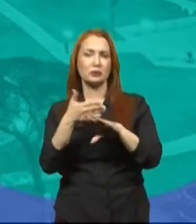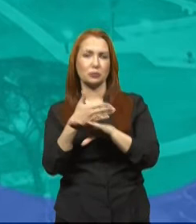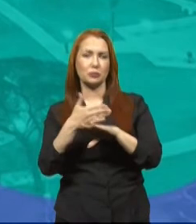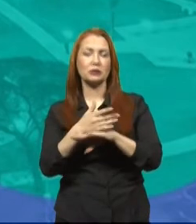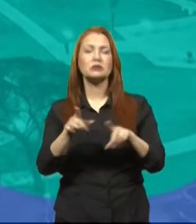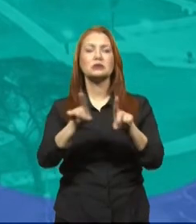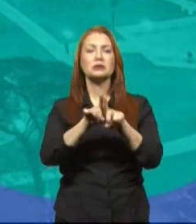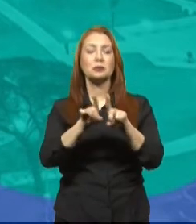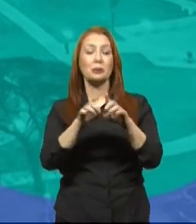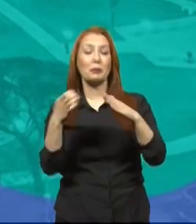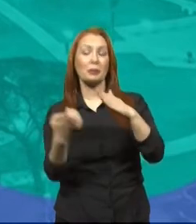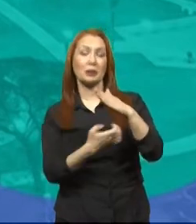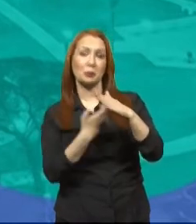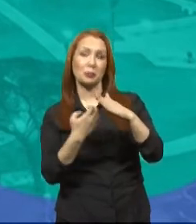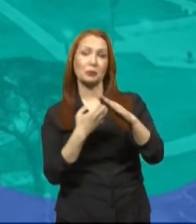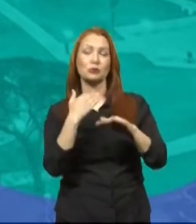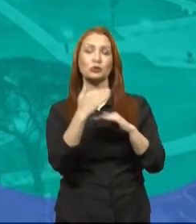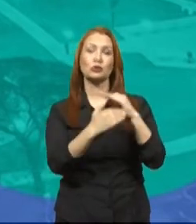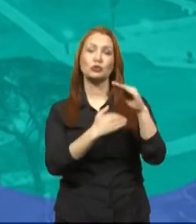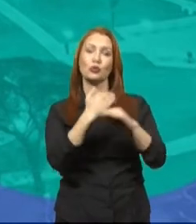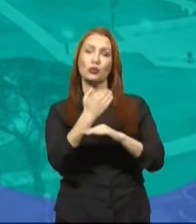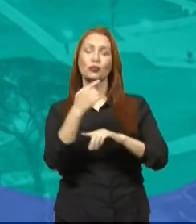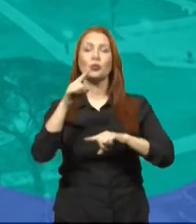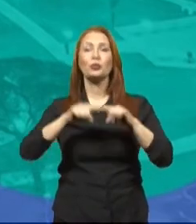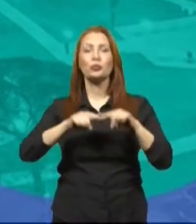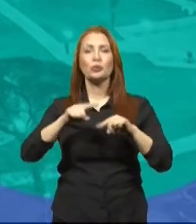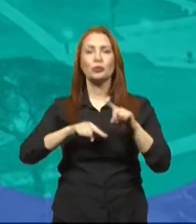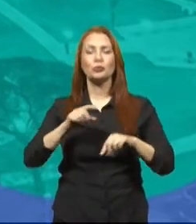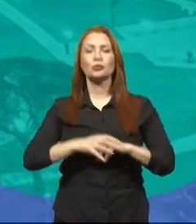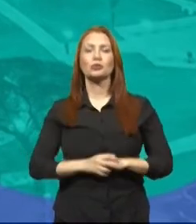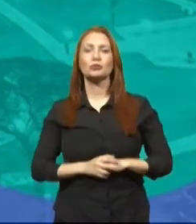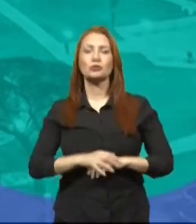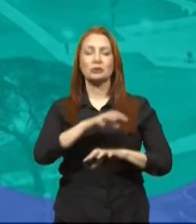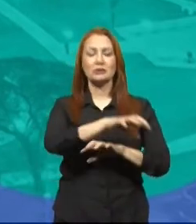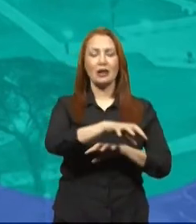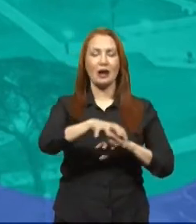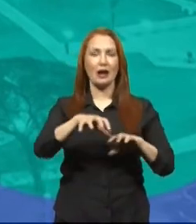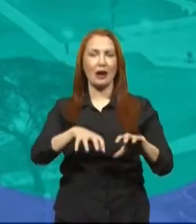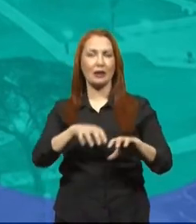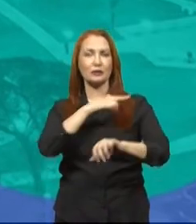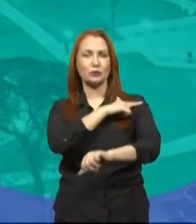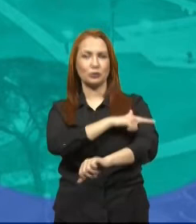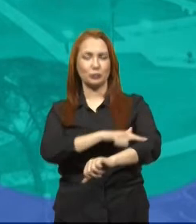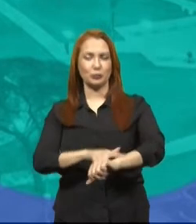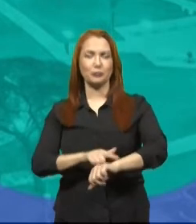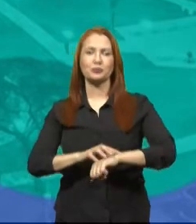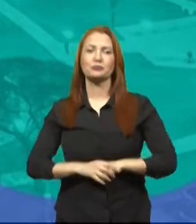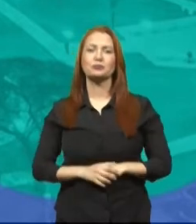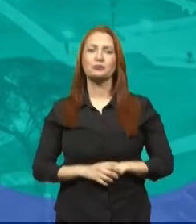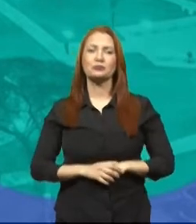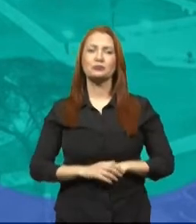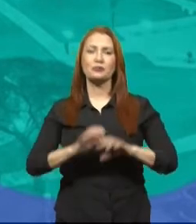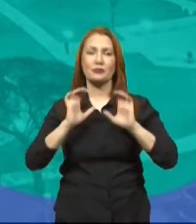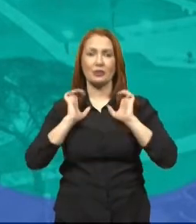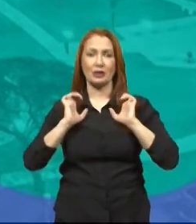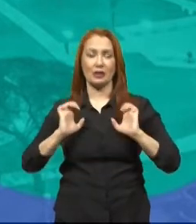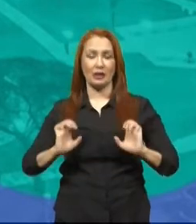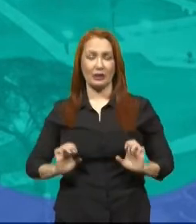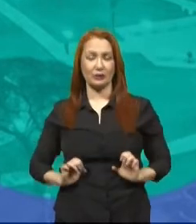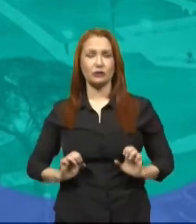para empresas que desenvolvem produtos para a área educacional. Ética na